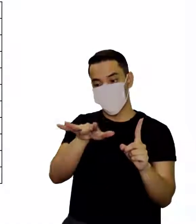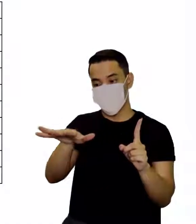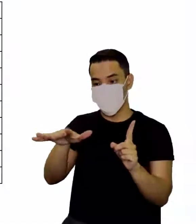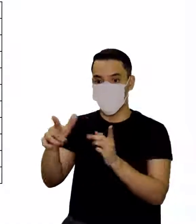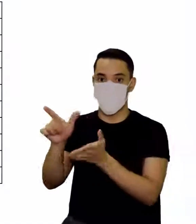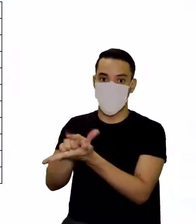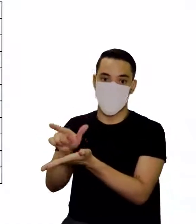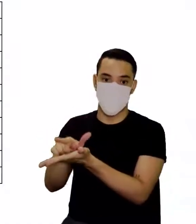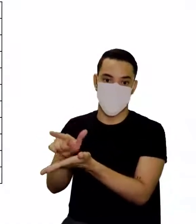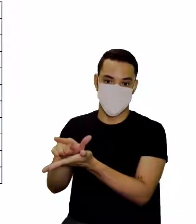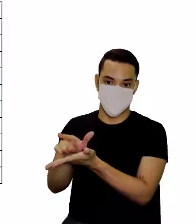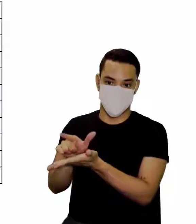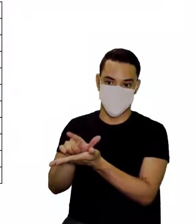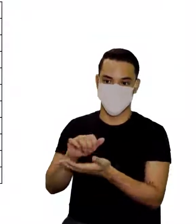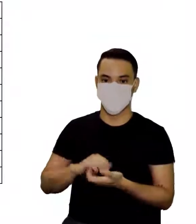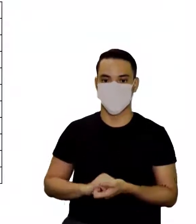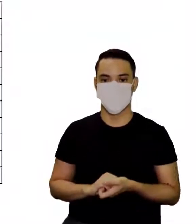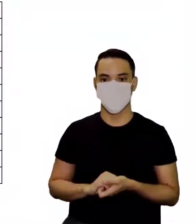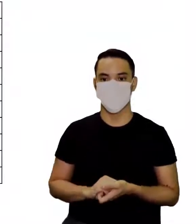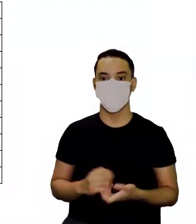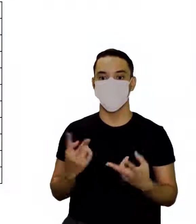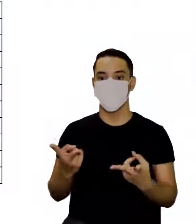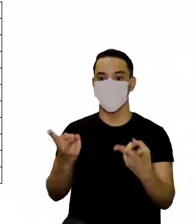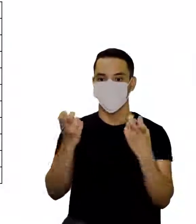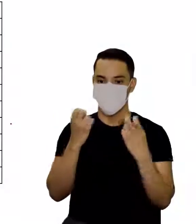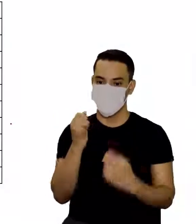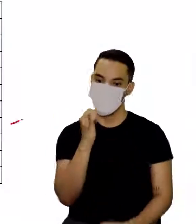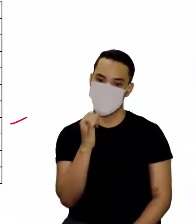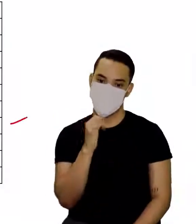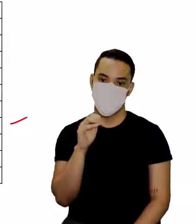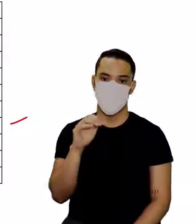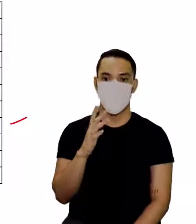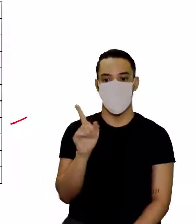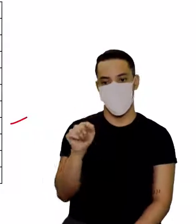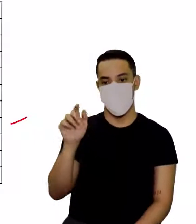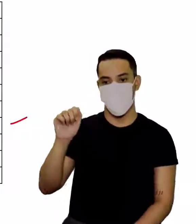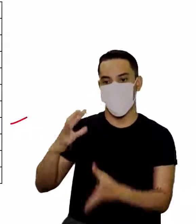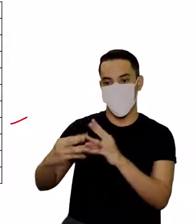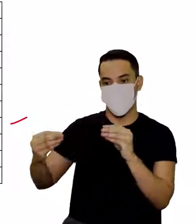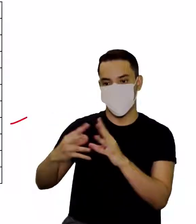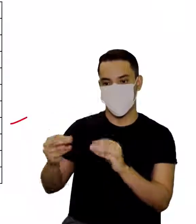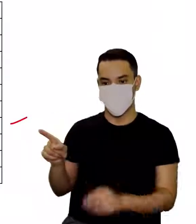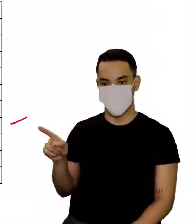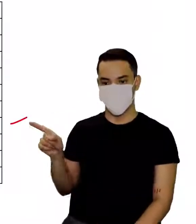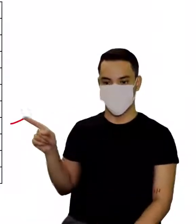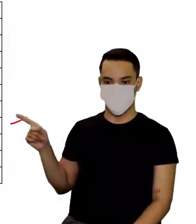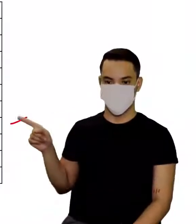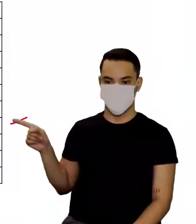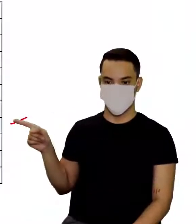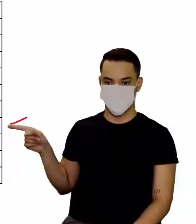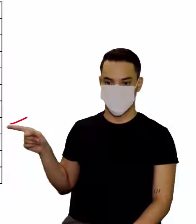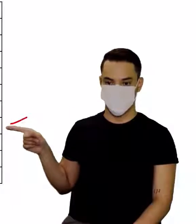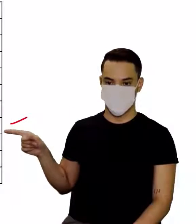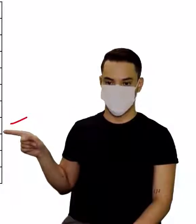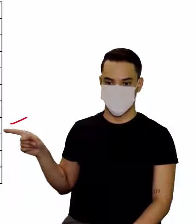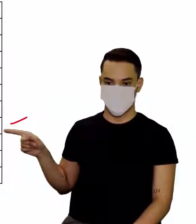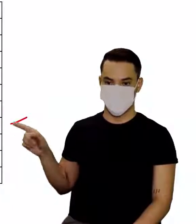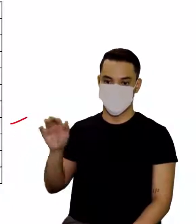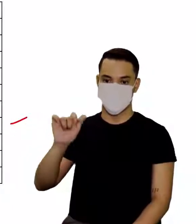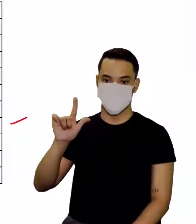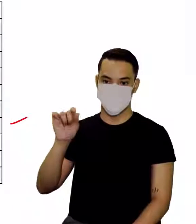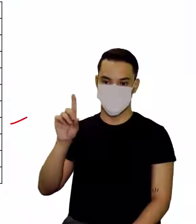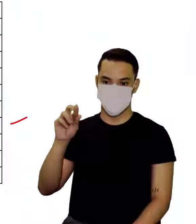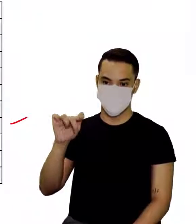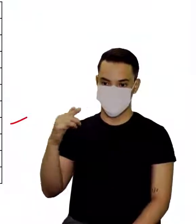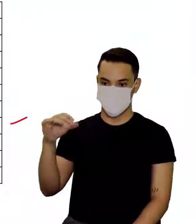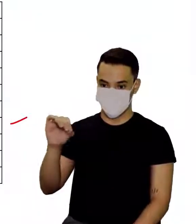aqui, ó, o algodão, por exemplo, vamos supor aí que é algodão. Tá aqui, algodão, certo? Então, o algodão, ele tem mais tendência